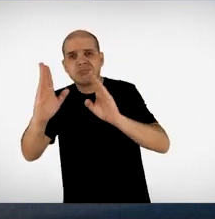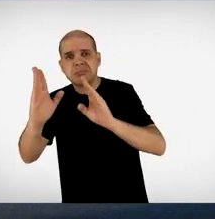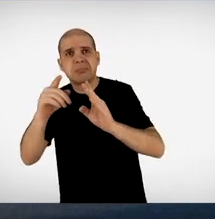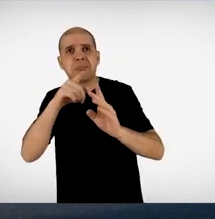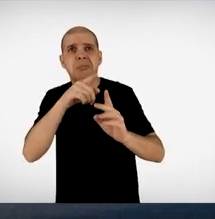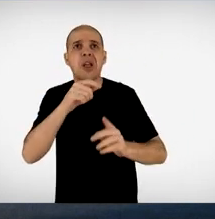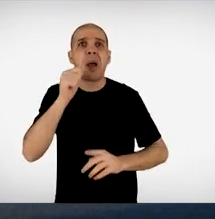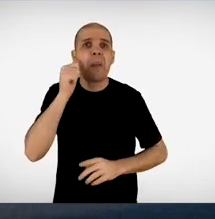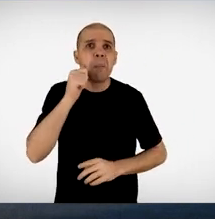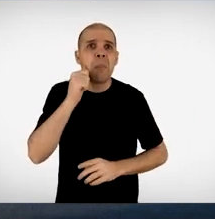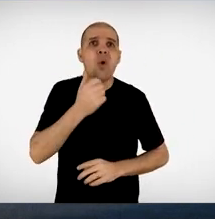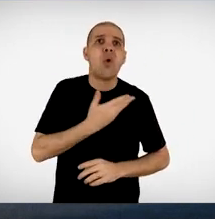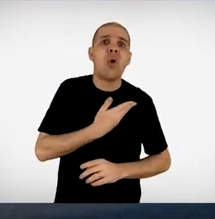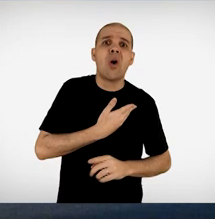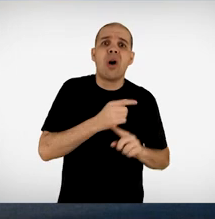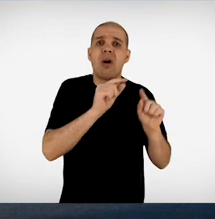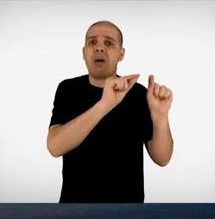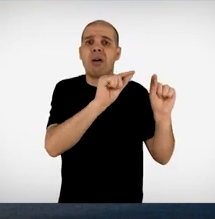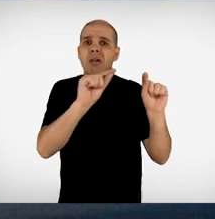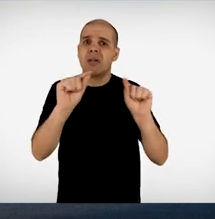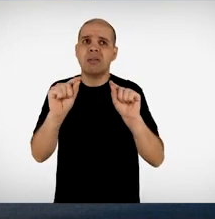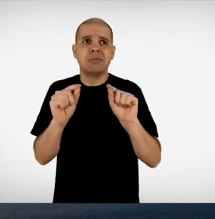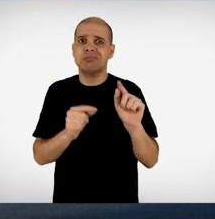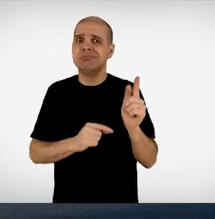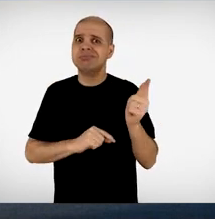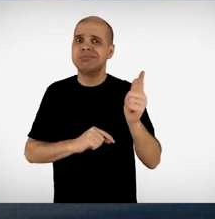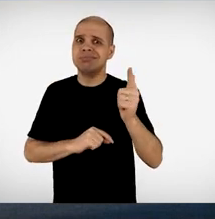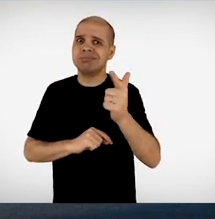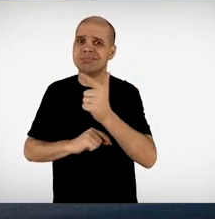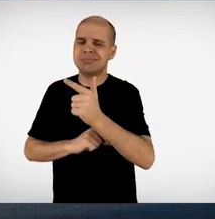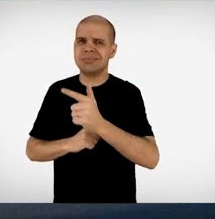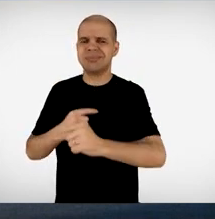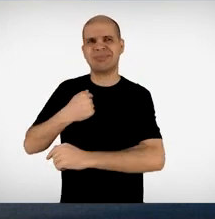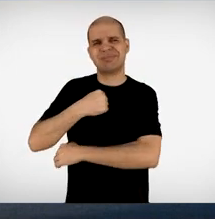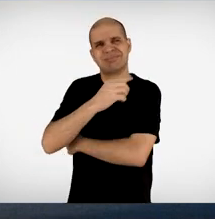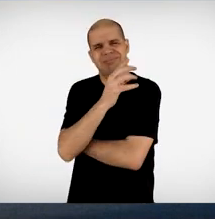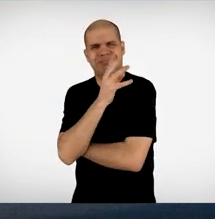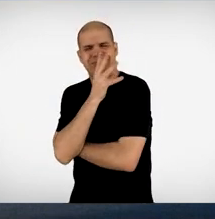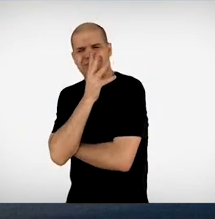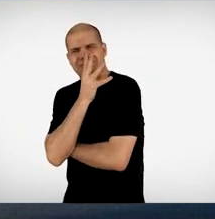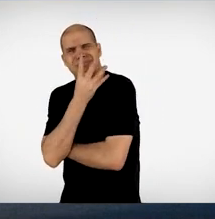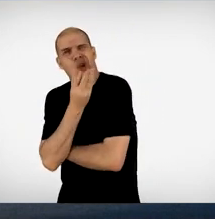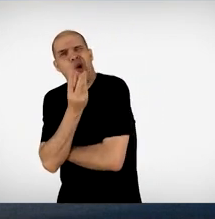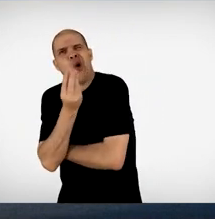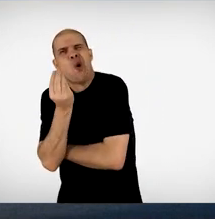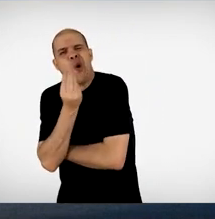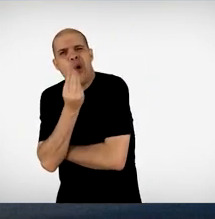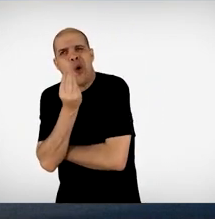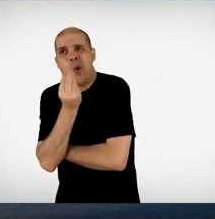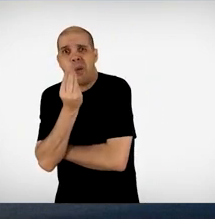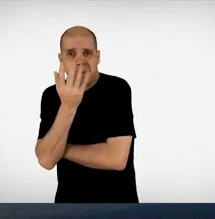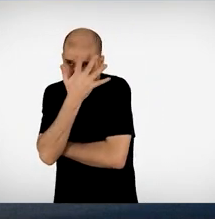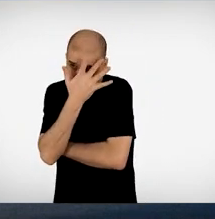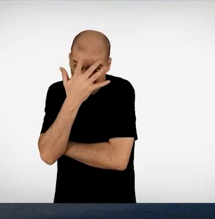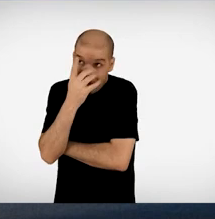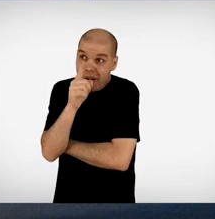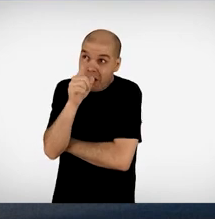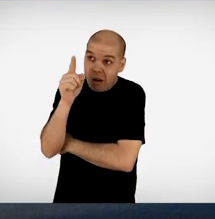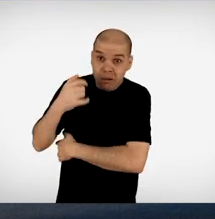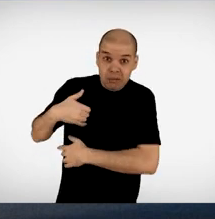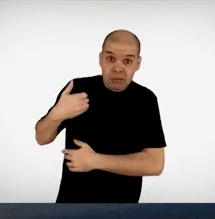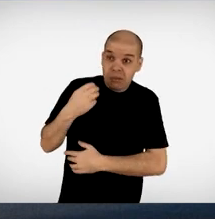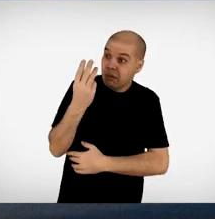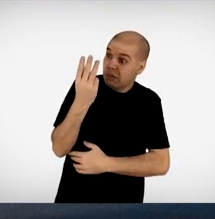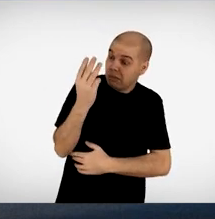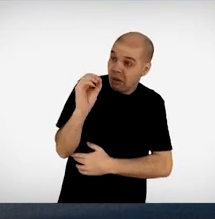sobre situações, etc. Assim, para mim foi a coisa mais surreal do filme. Eu entendo que a psicanálise, a gente está falando